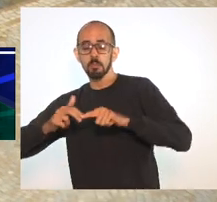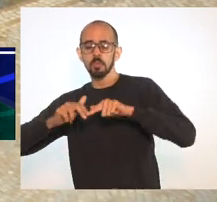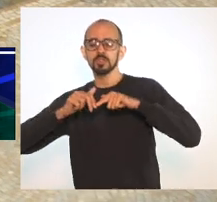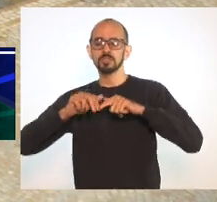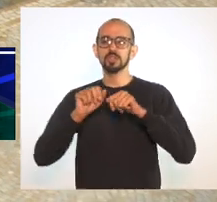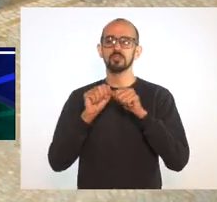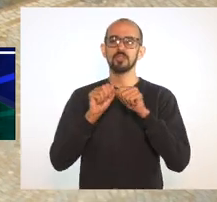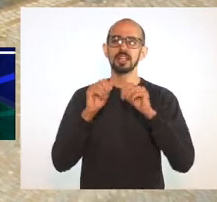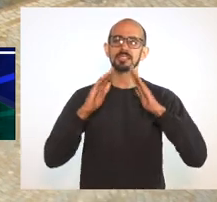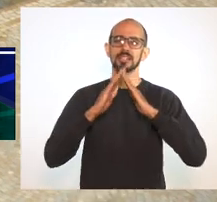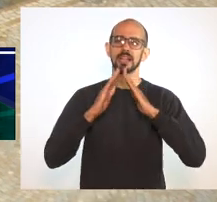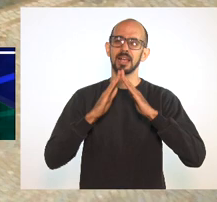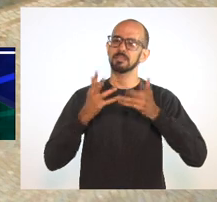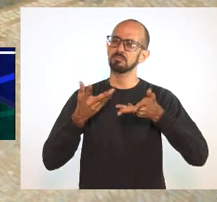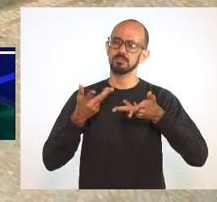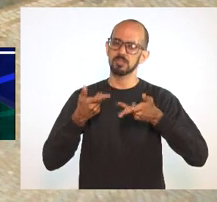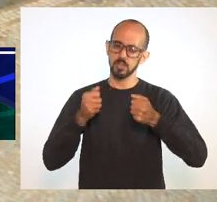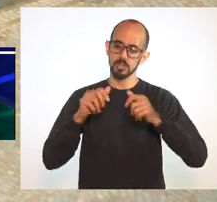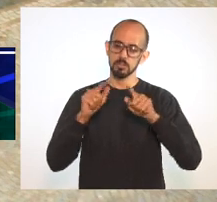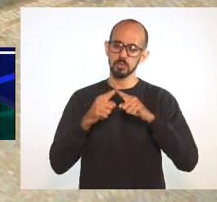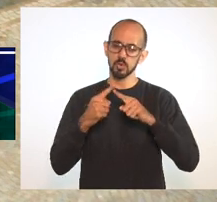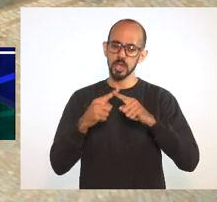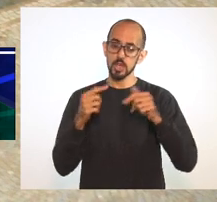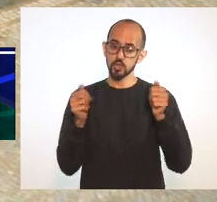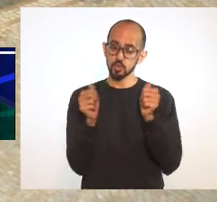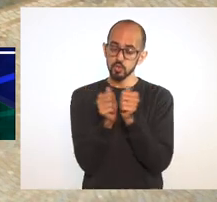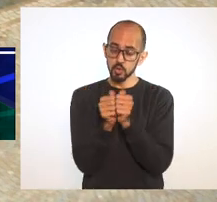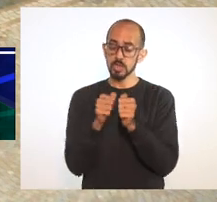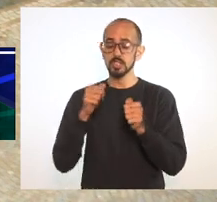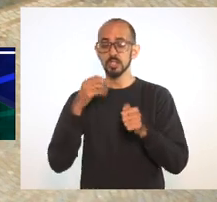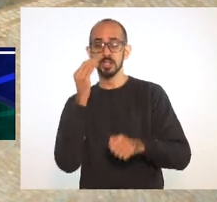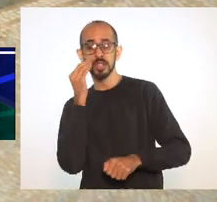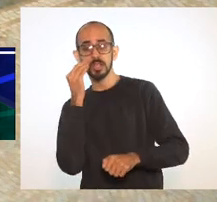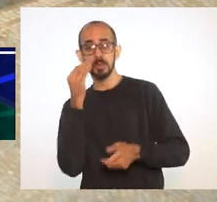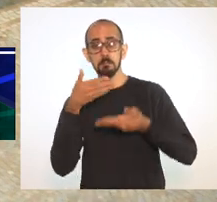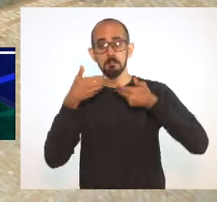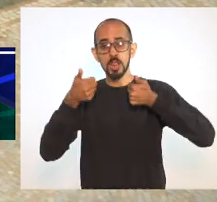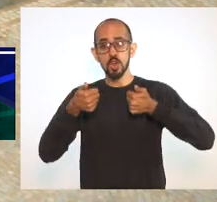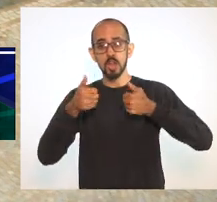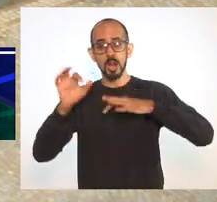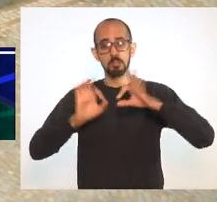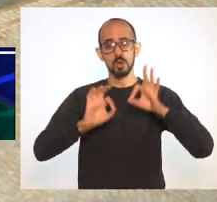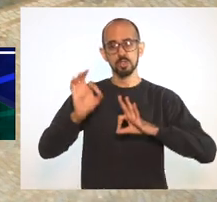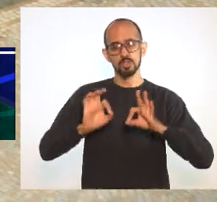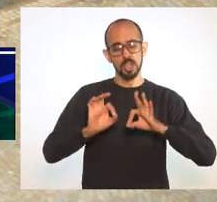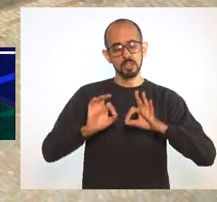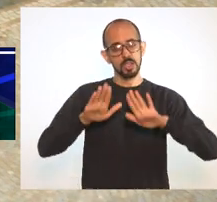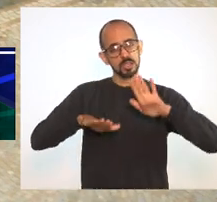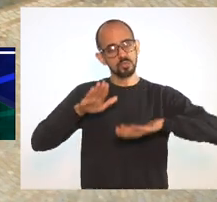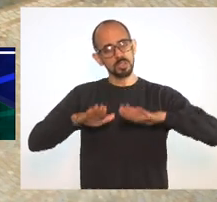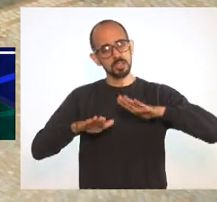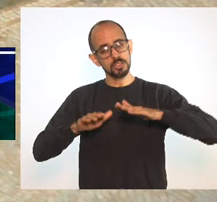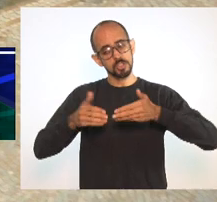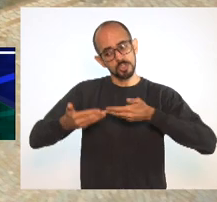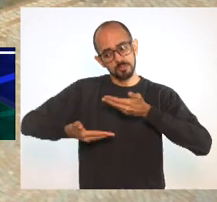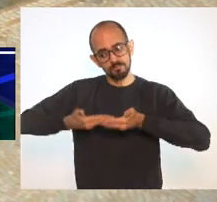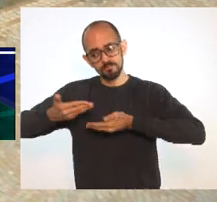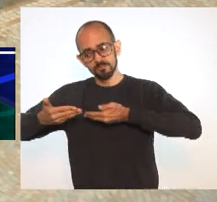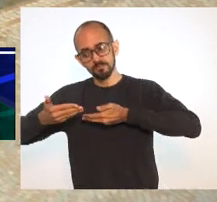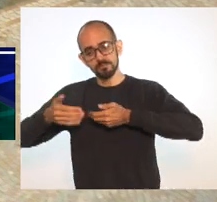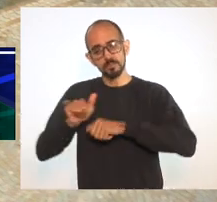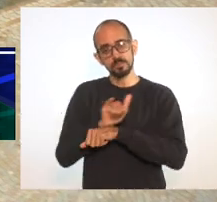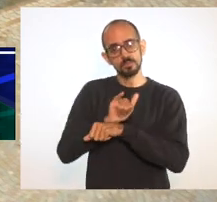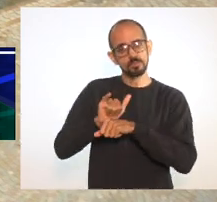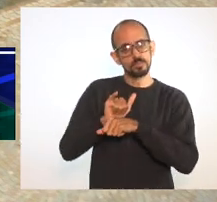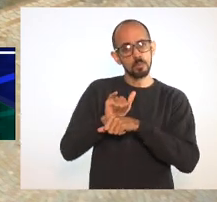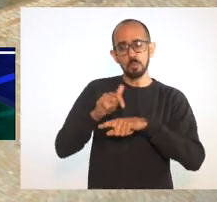brilhante. Porque juntas estamos tentando melhorar projetos, recuamos quando necessário, porque aqui não importa, não